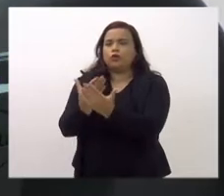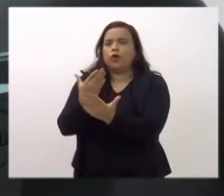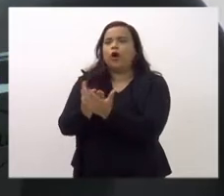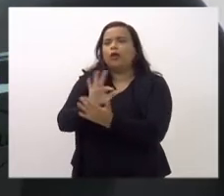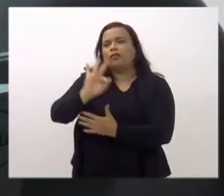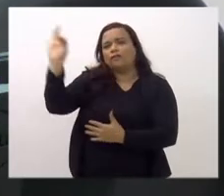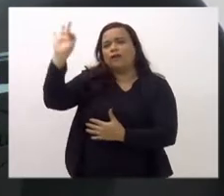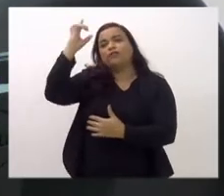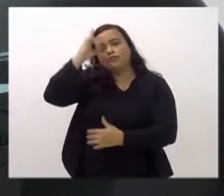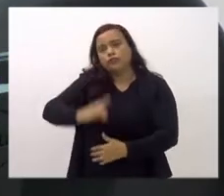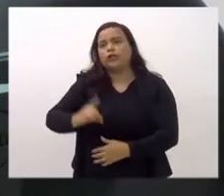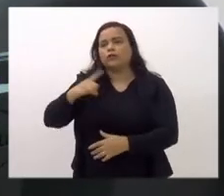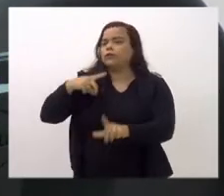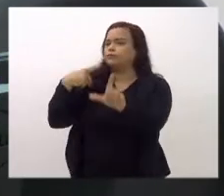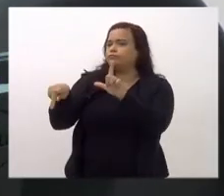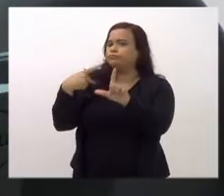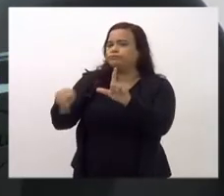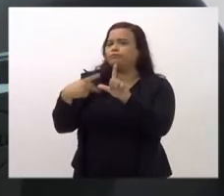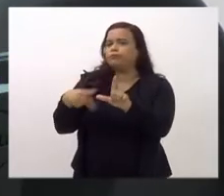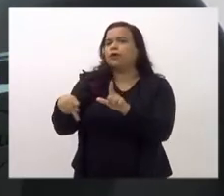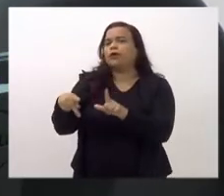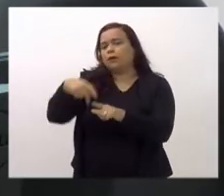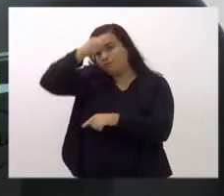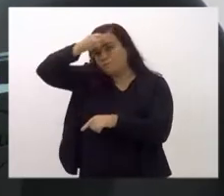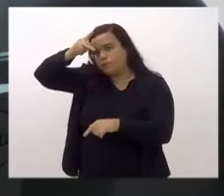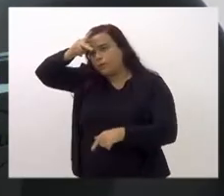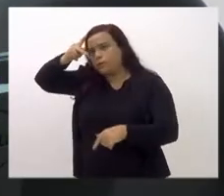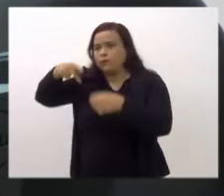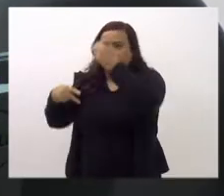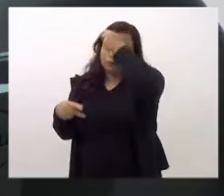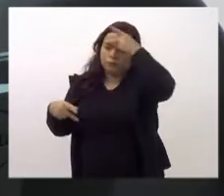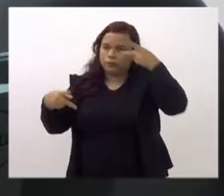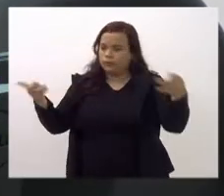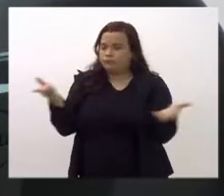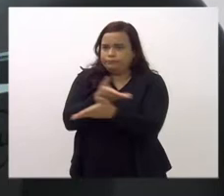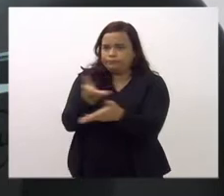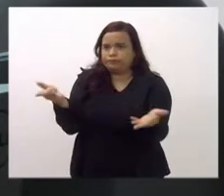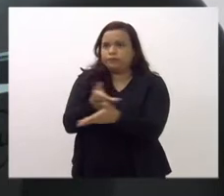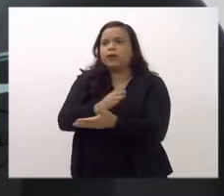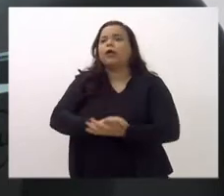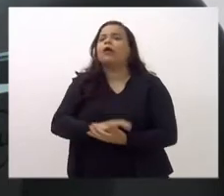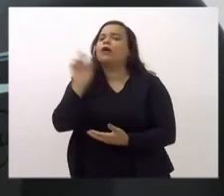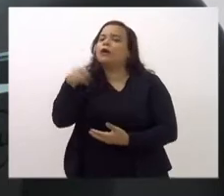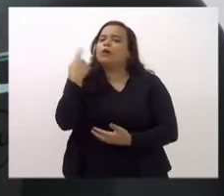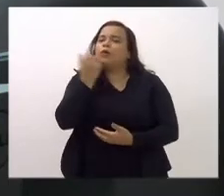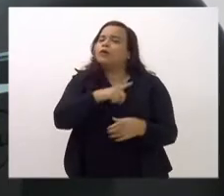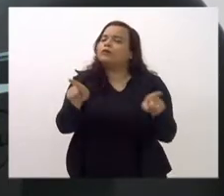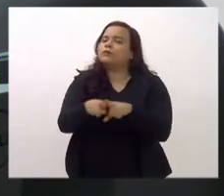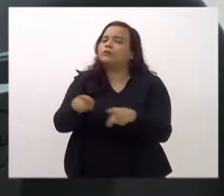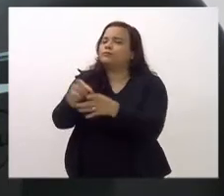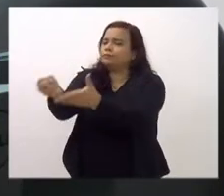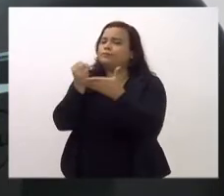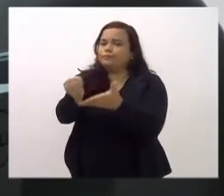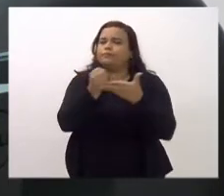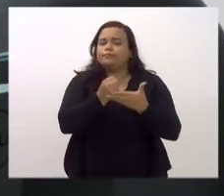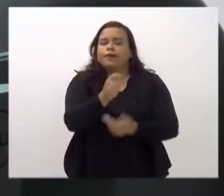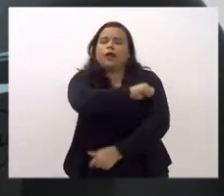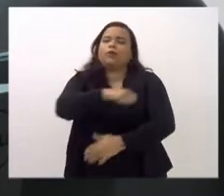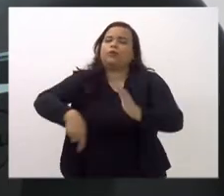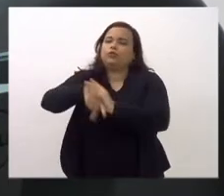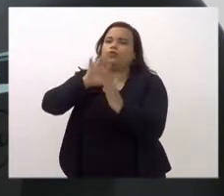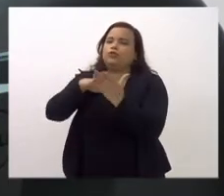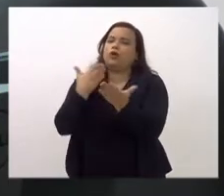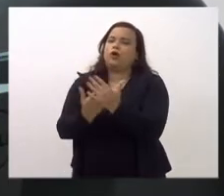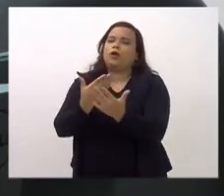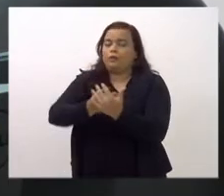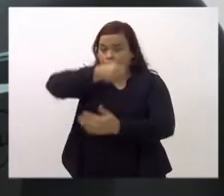livre intermunicipal. A gente conseguiu reinserir os alunos das escolas municipais, mas ficou com